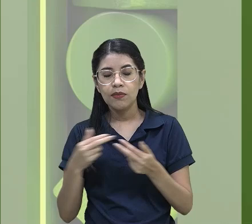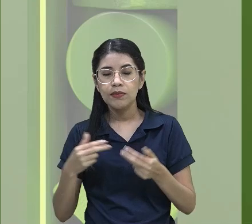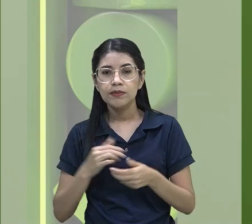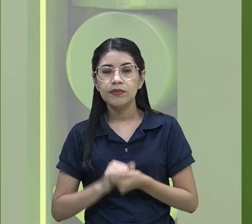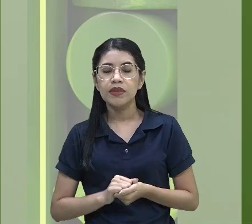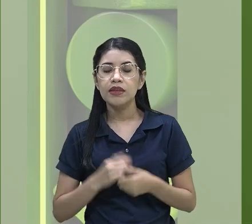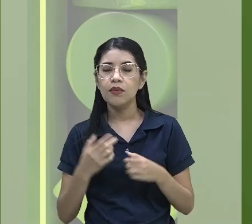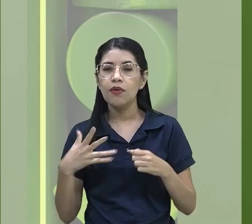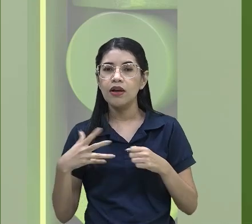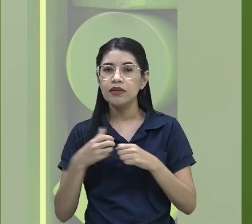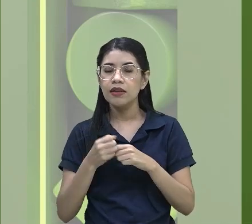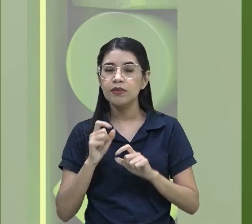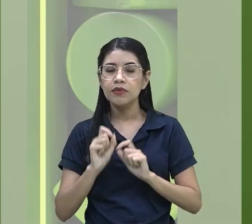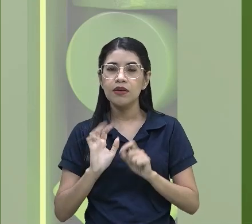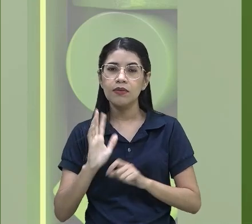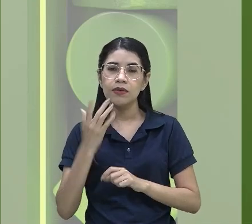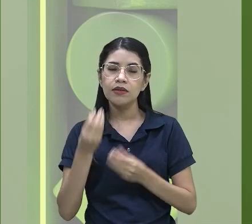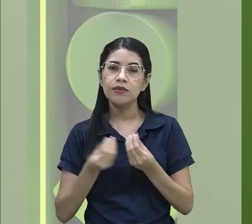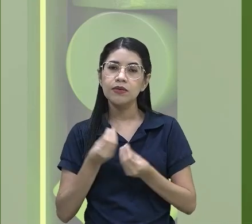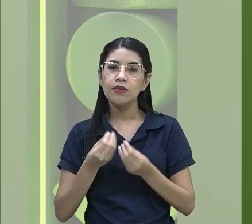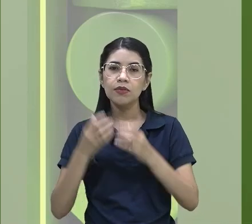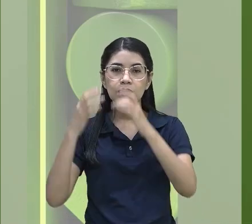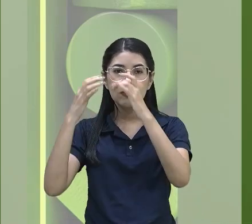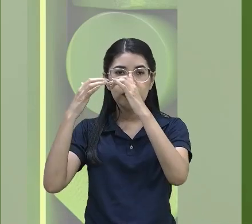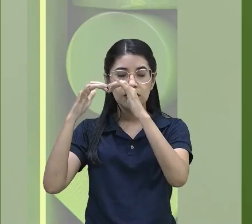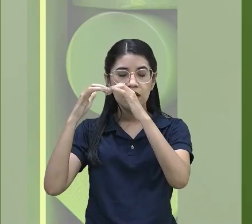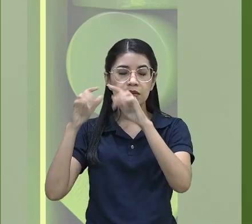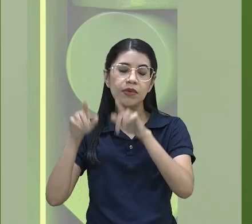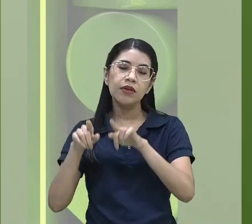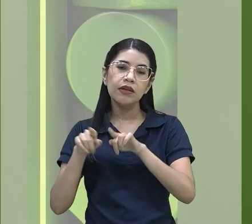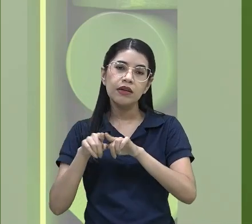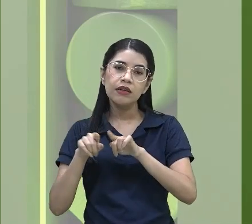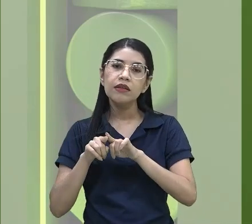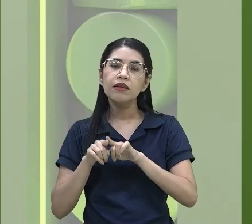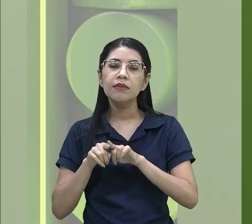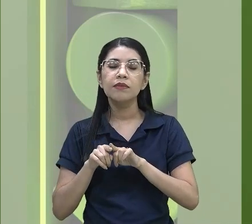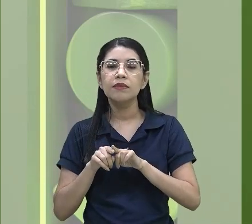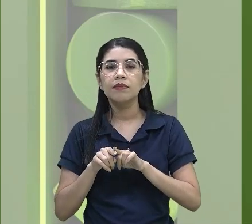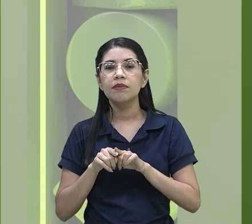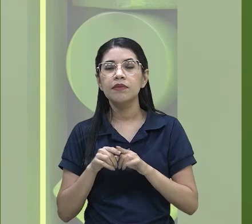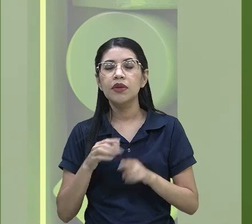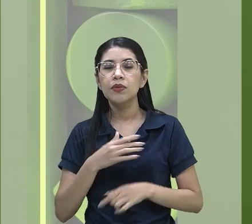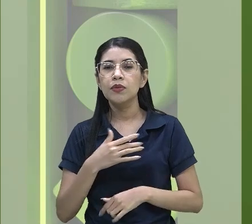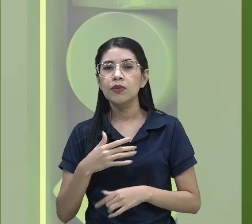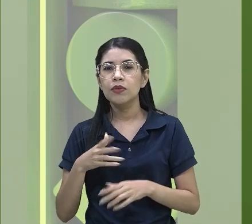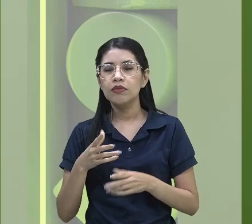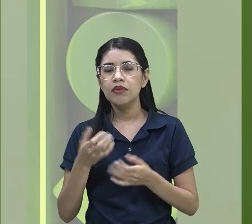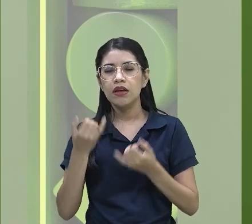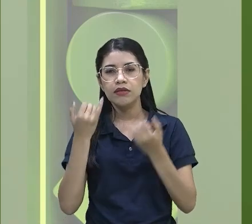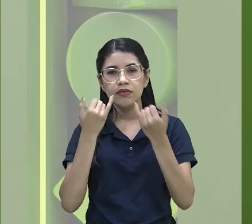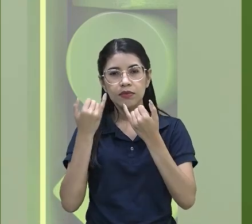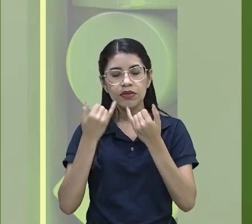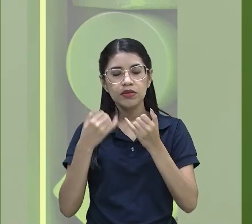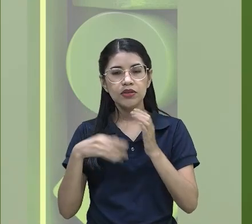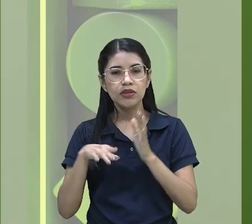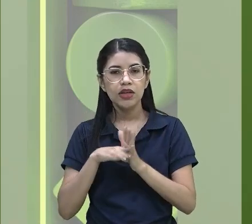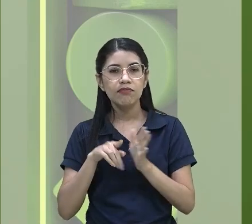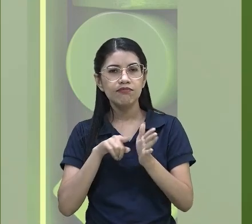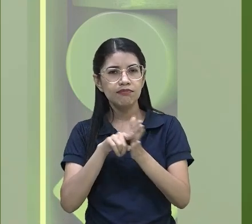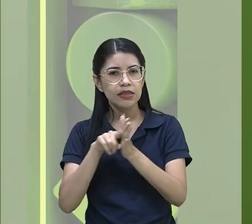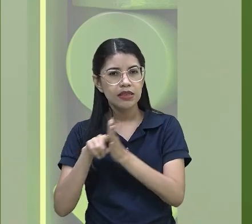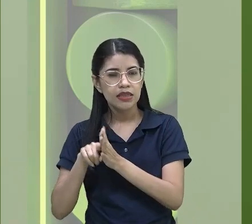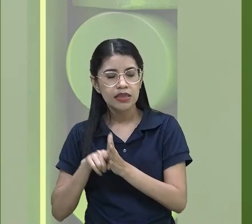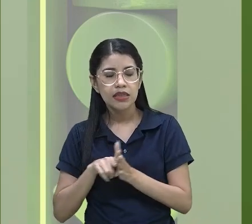que ocorrem dentro do nosso cérebro e também a partir dos órgãos receptores ainda estão sendo